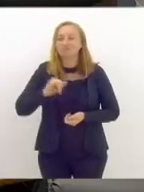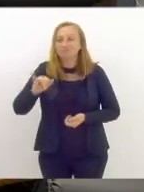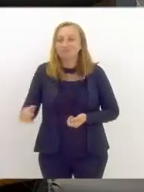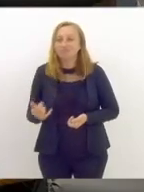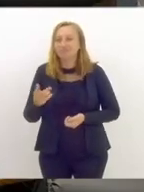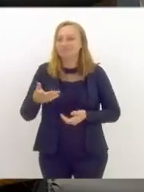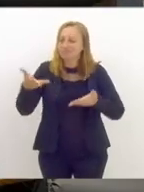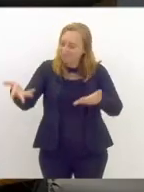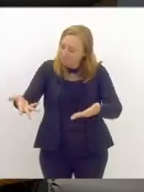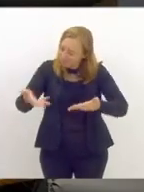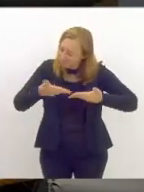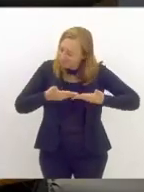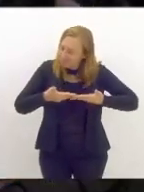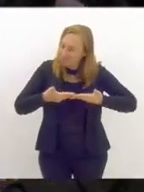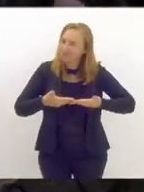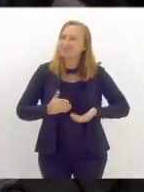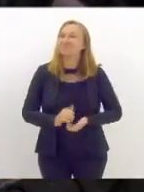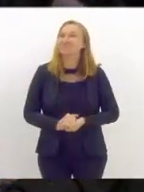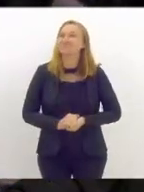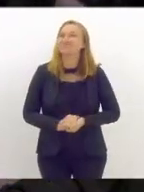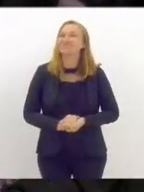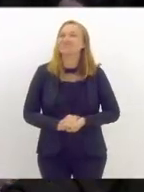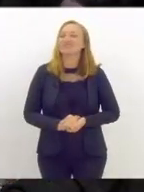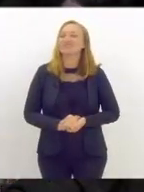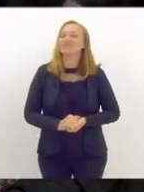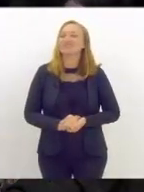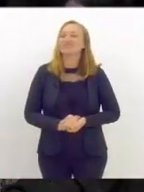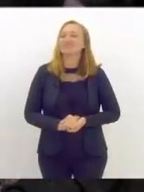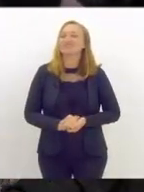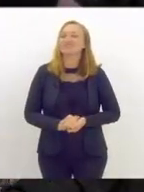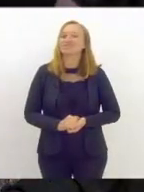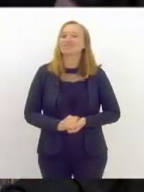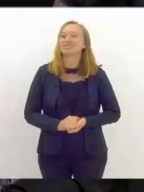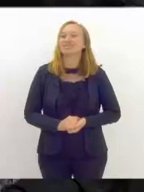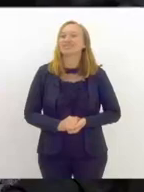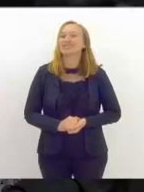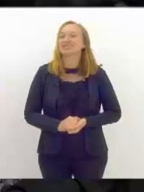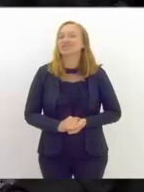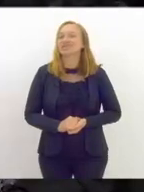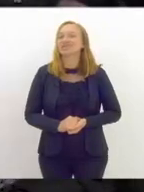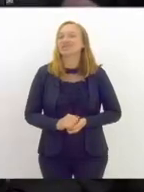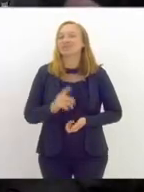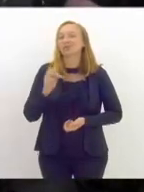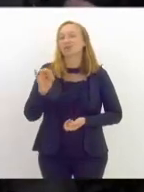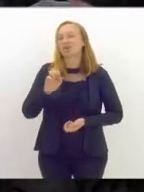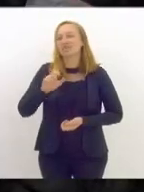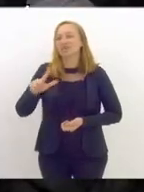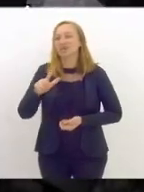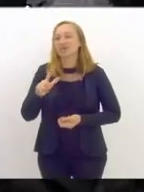para convidá-los para um coquetel que será oferecido aqui na galeria. Tenham